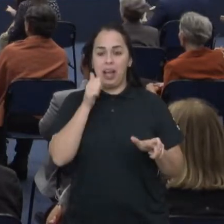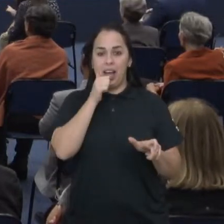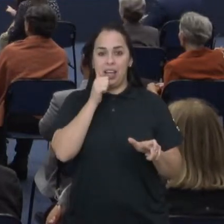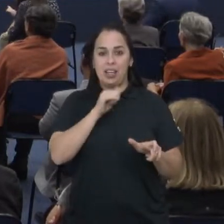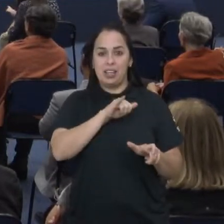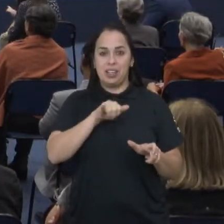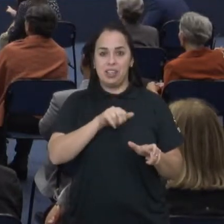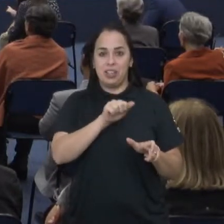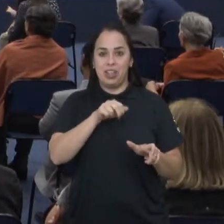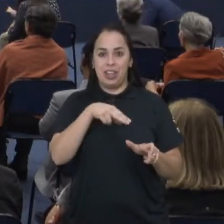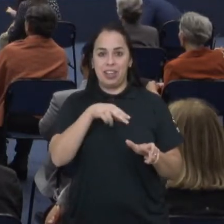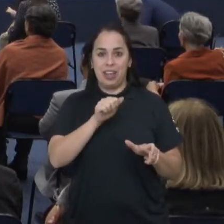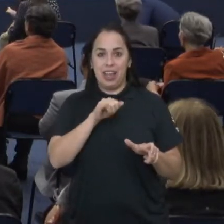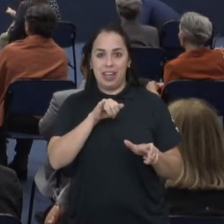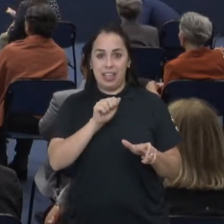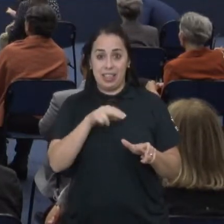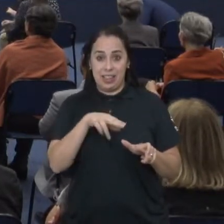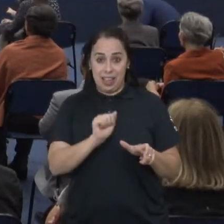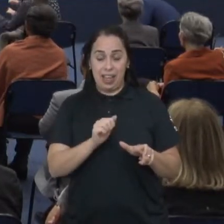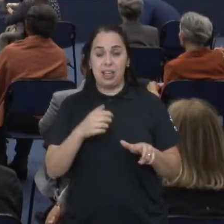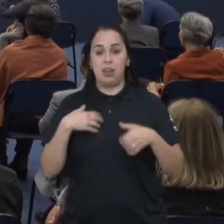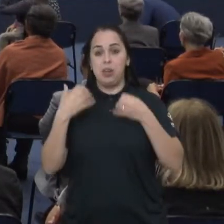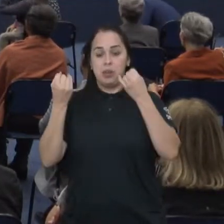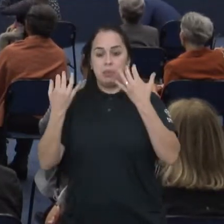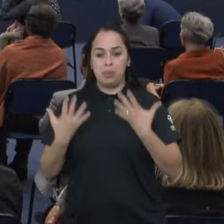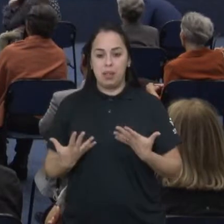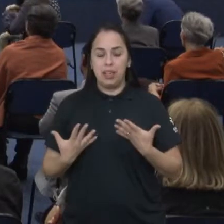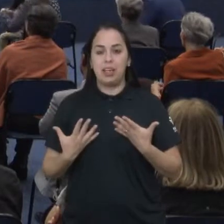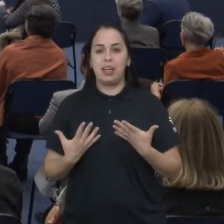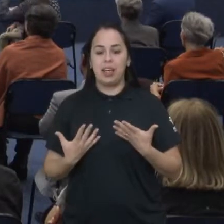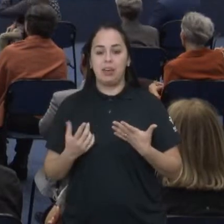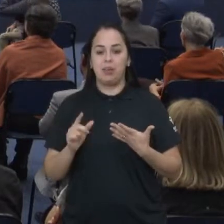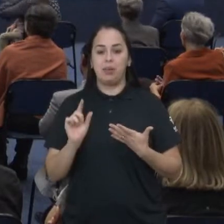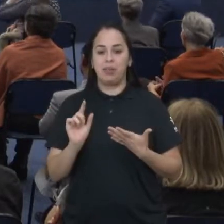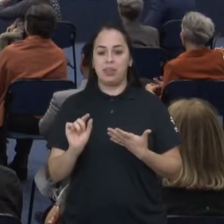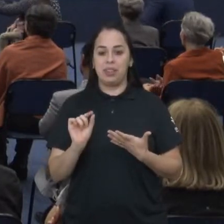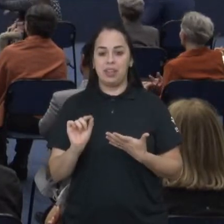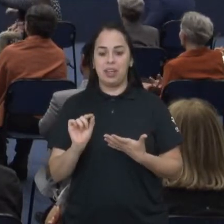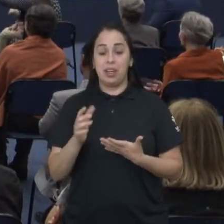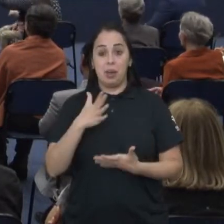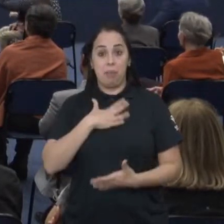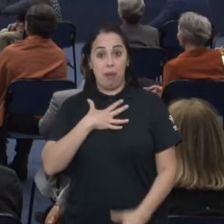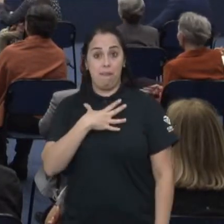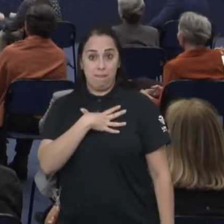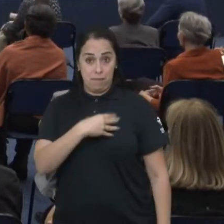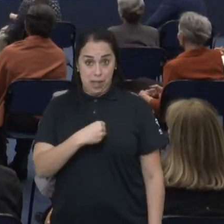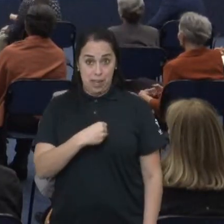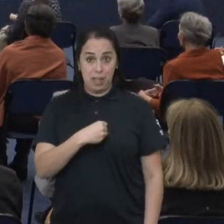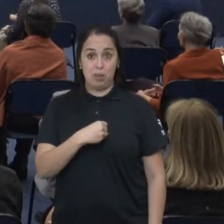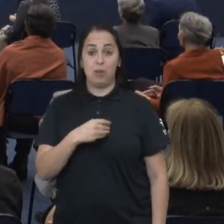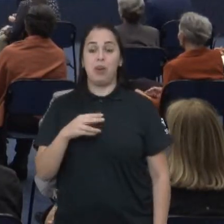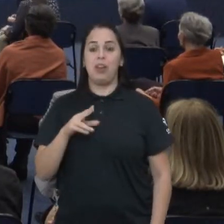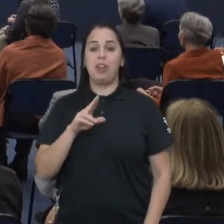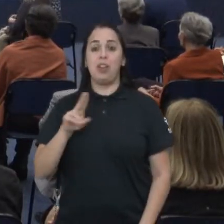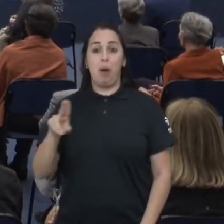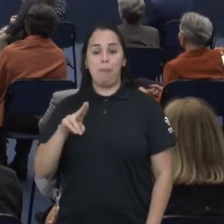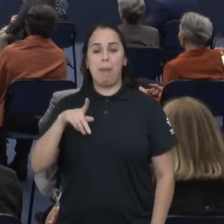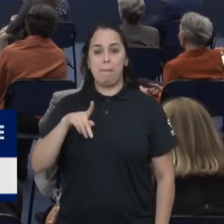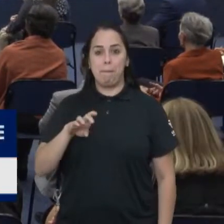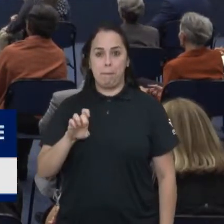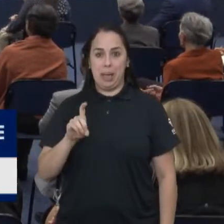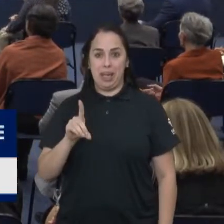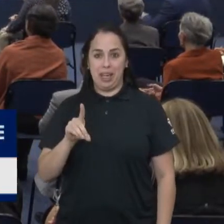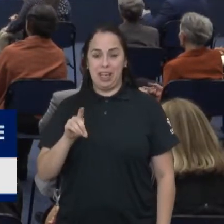o meu primeiro filho chama Pedro Henrique. Né? Pedro Henrique. E o Pedro sabe, quando a gente foi... O